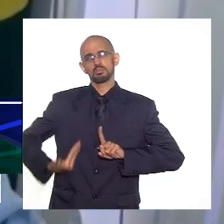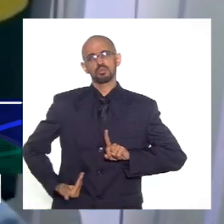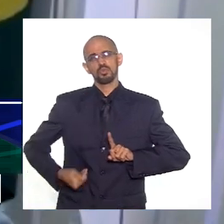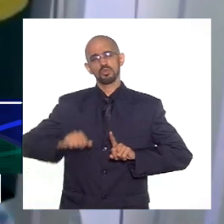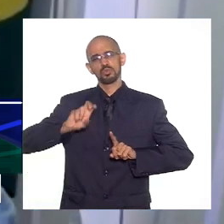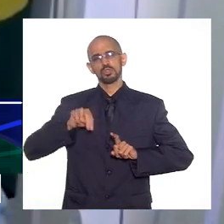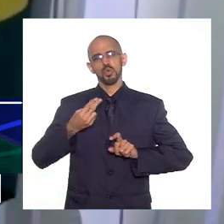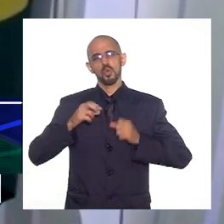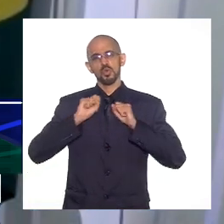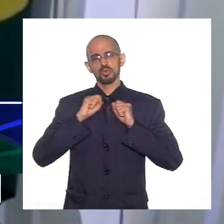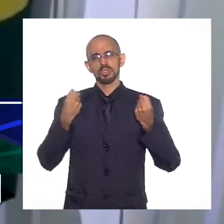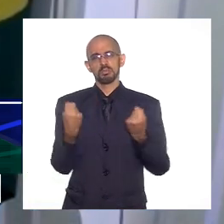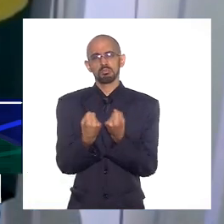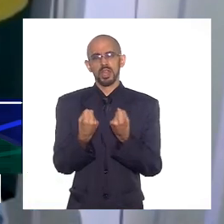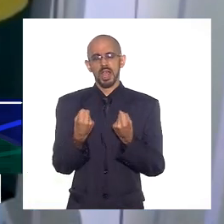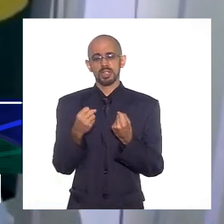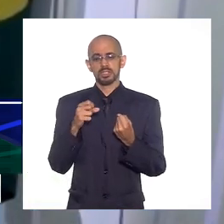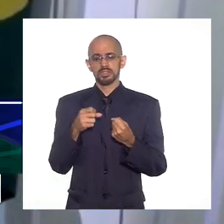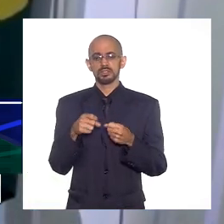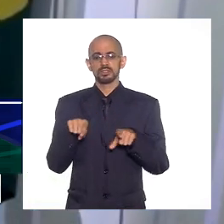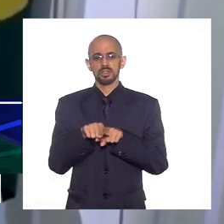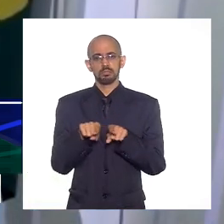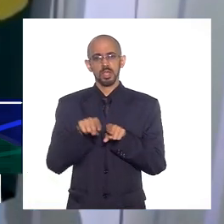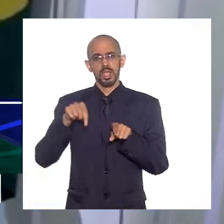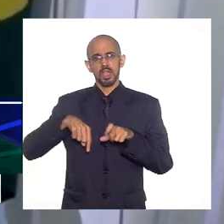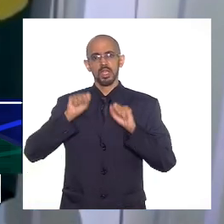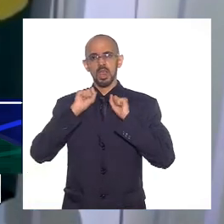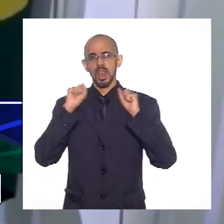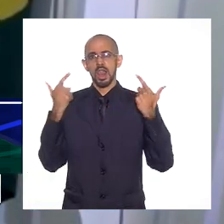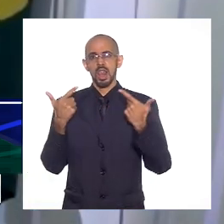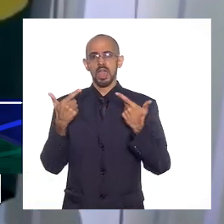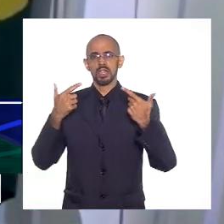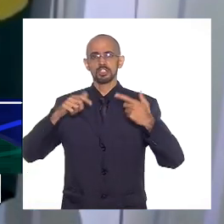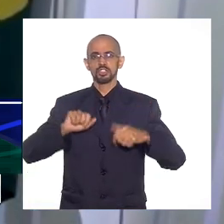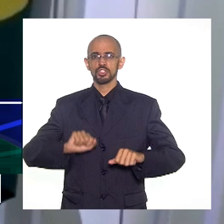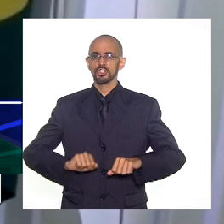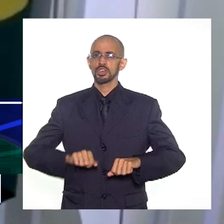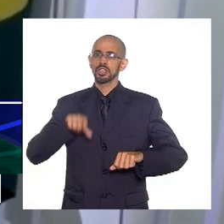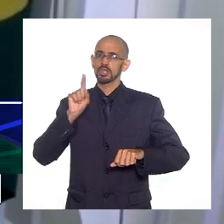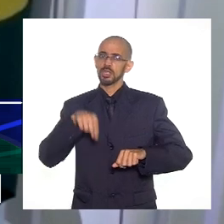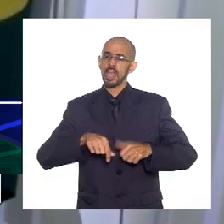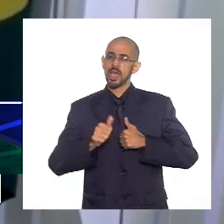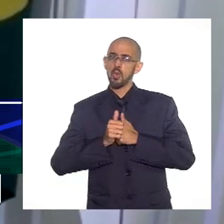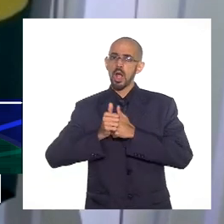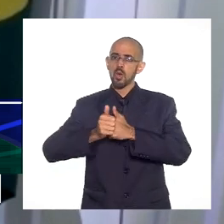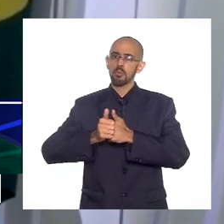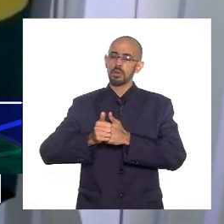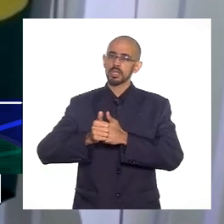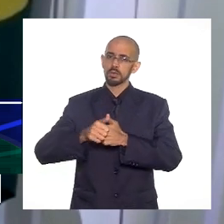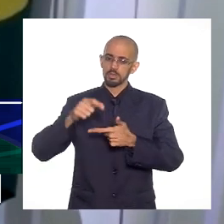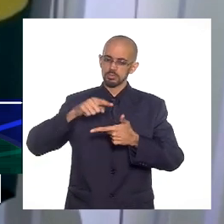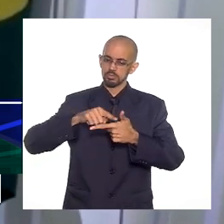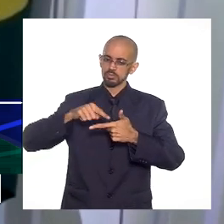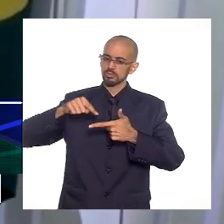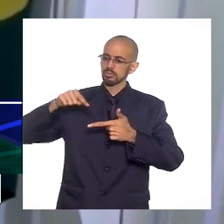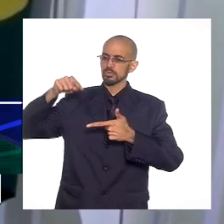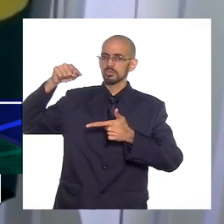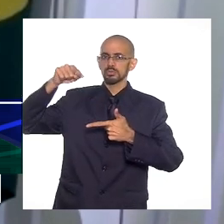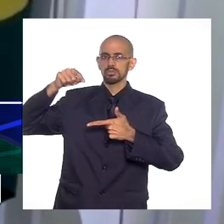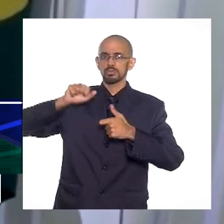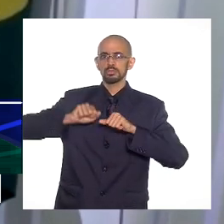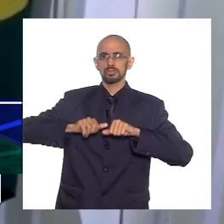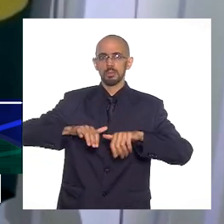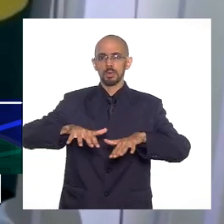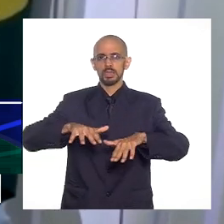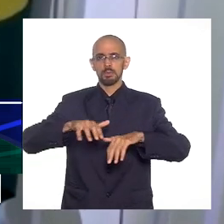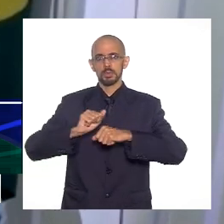na tribuna da Alerj, tem a ver com o acompanhamento da curva epidemiológica da